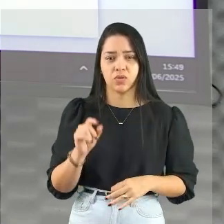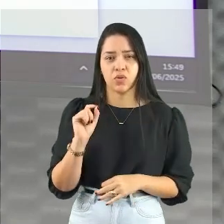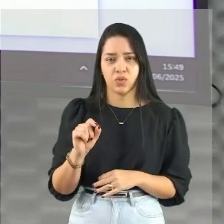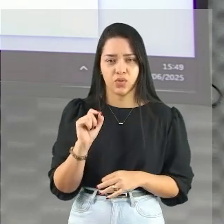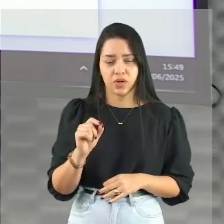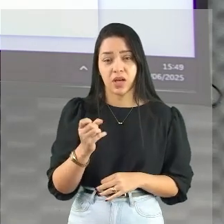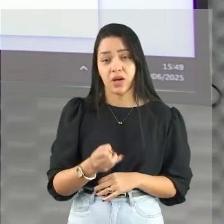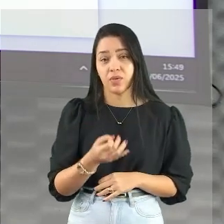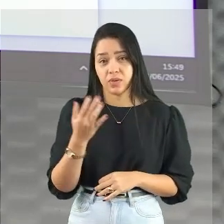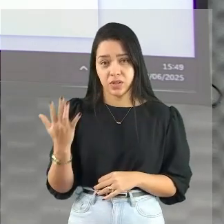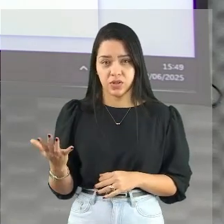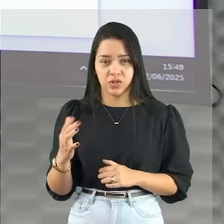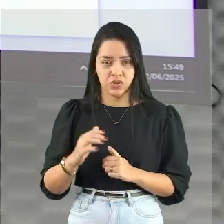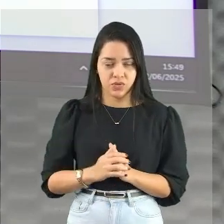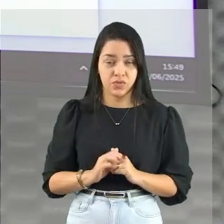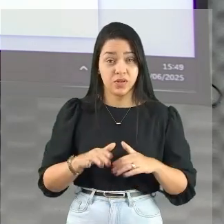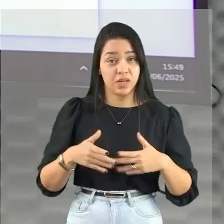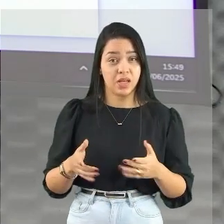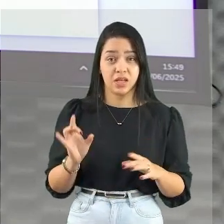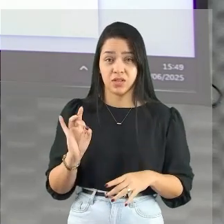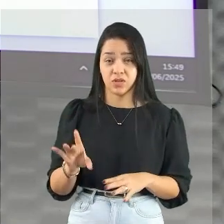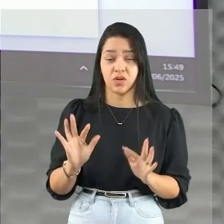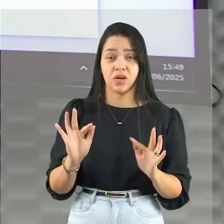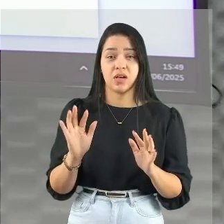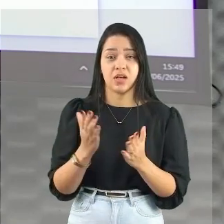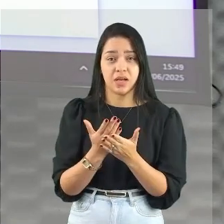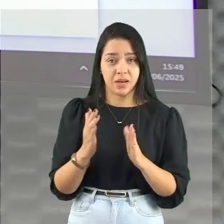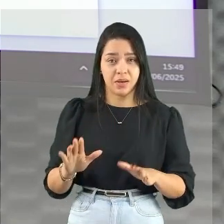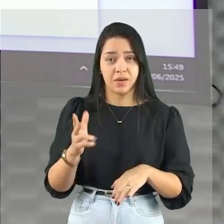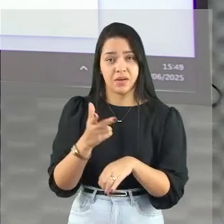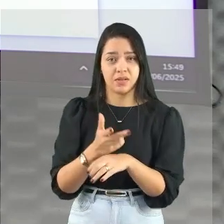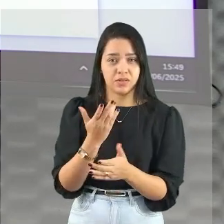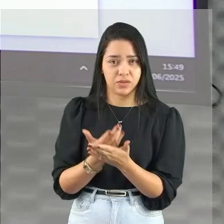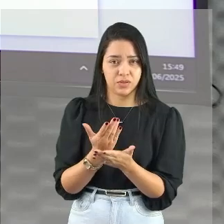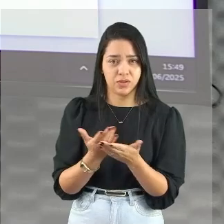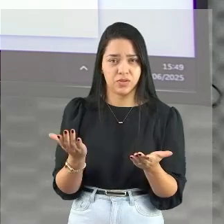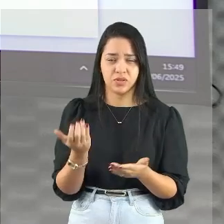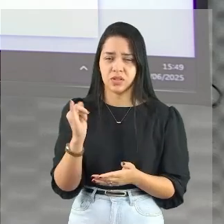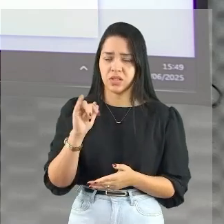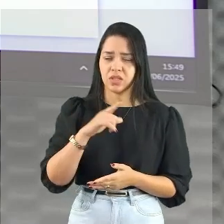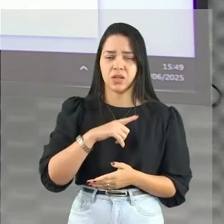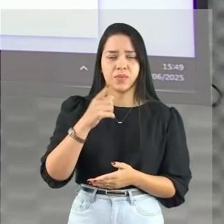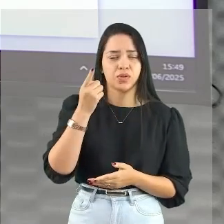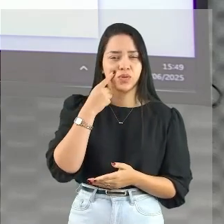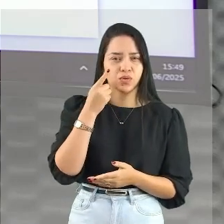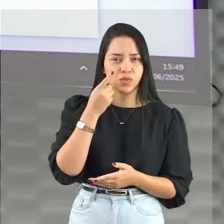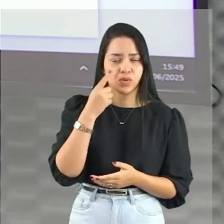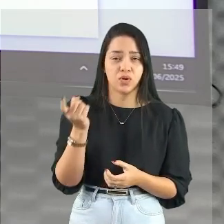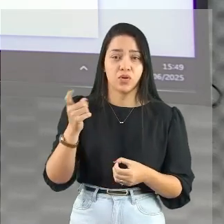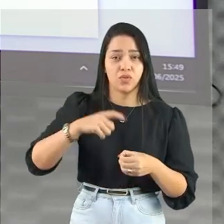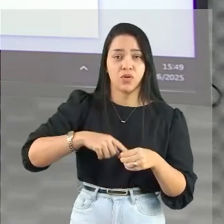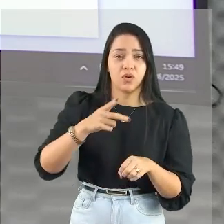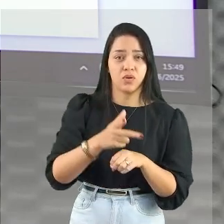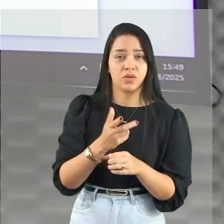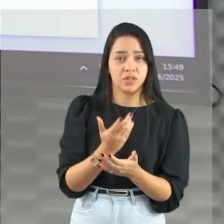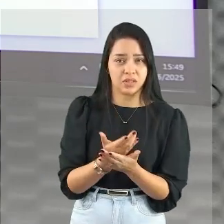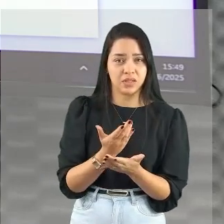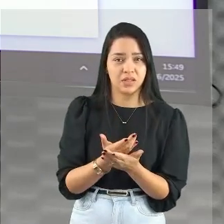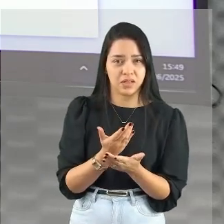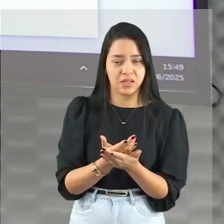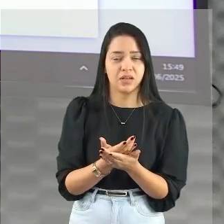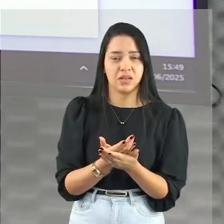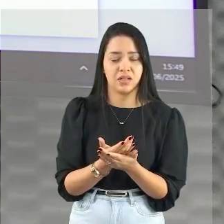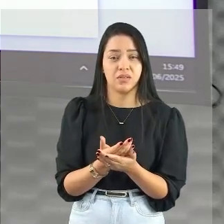herança quantitativa. E é isso, pessoal, a gente encerra a nossa aula hoje, tá? Se vocês tiverem alguma dúvida, podem estar assistindo novamente,